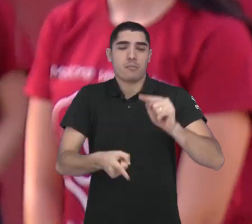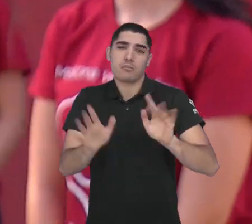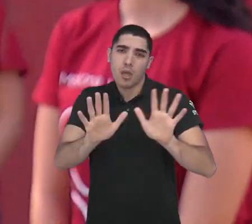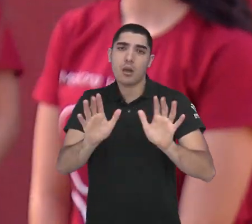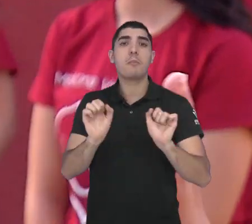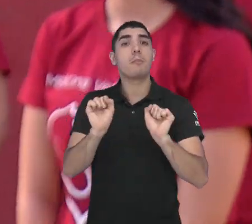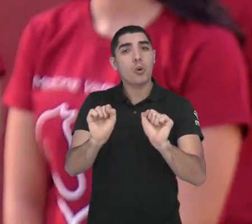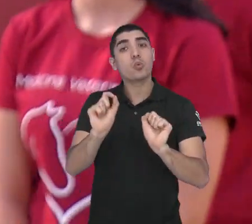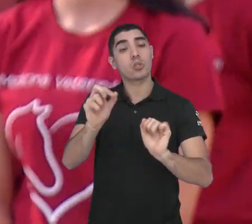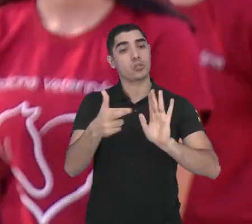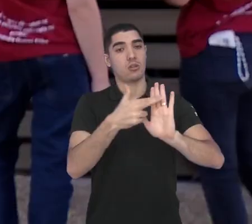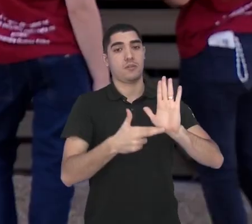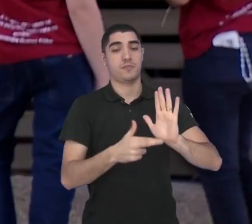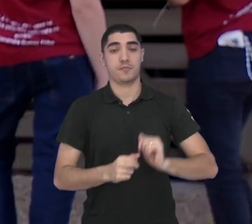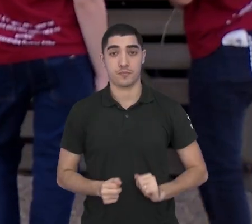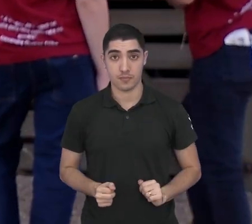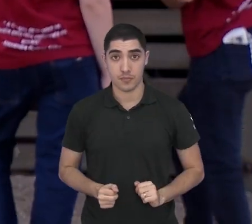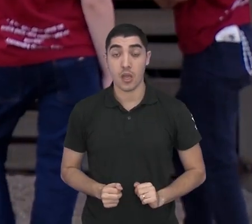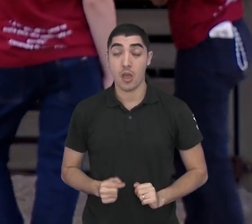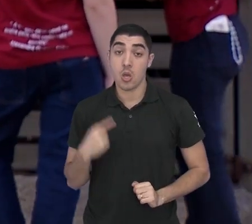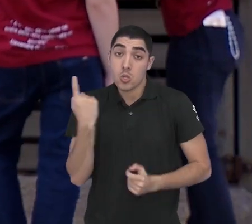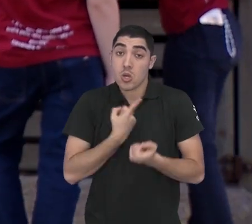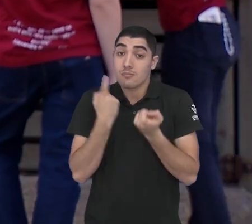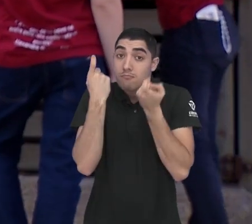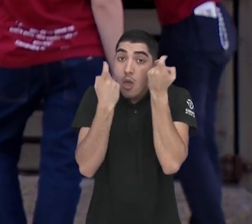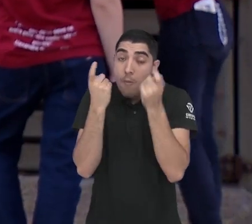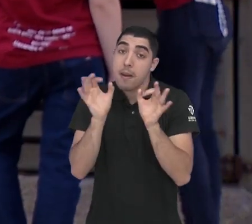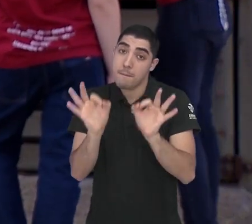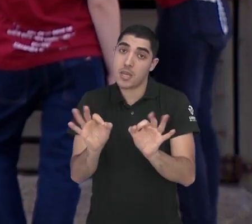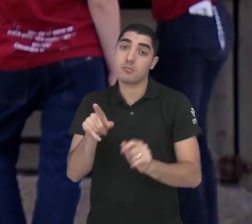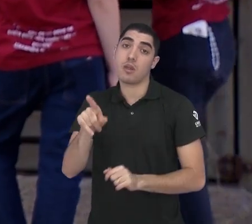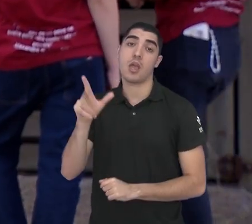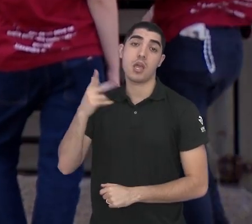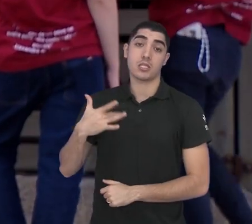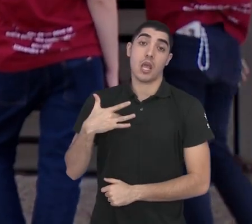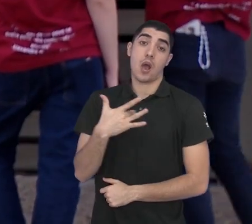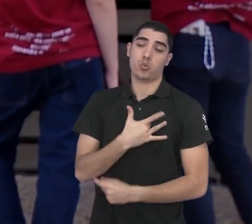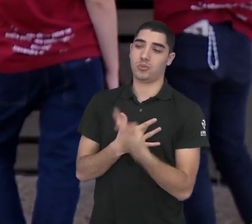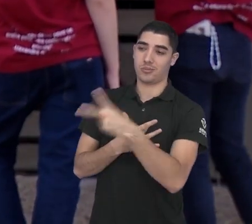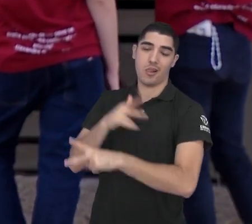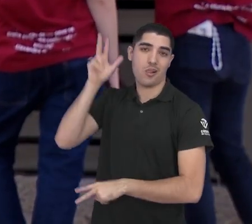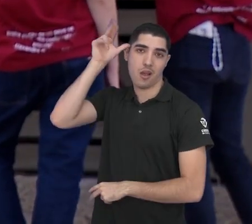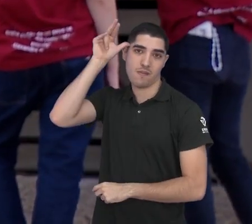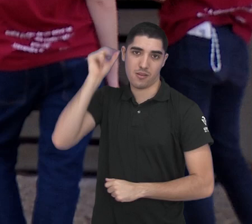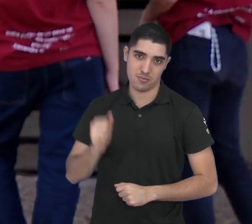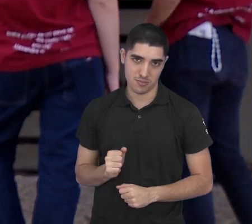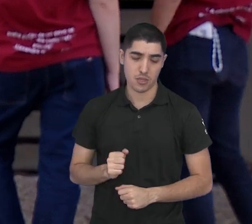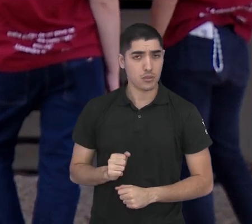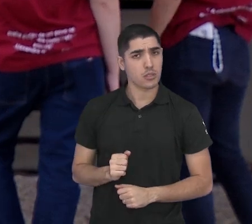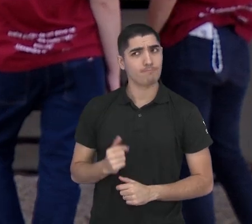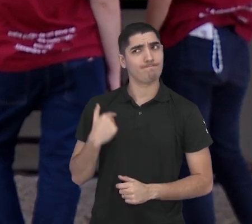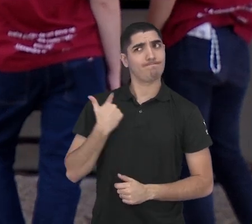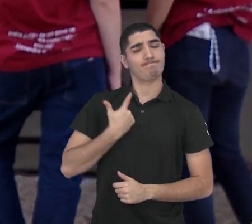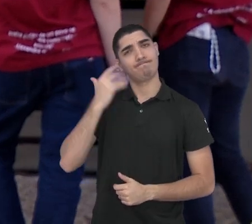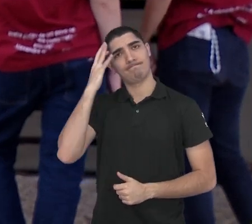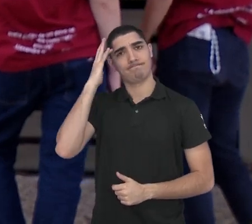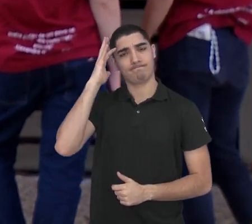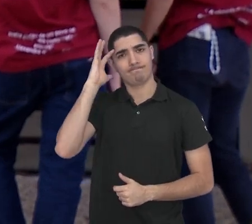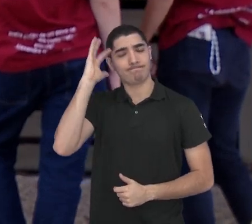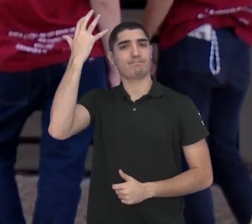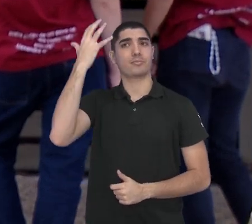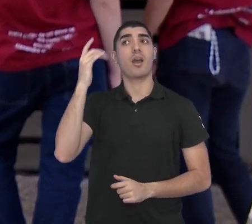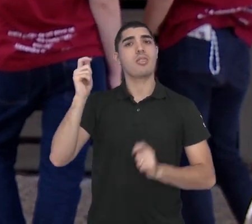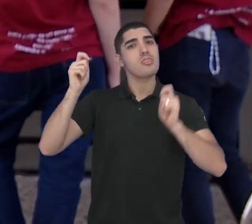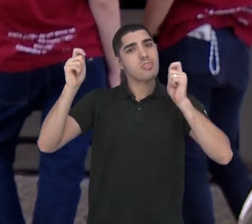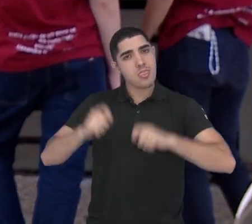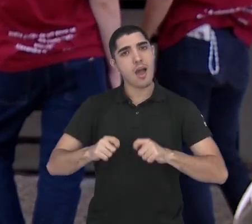proibida, mas regulamentada. A saúde do animal em si, o bem-estar dos cavalos, né? Então, por que a gente pode fazer